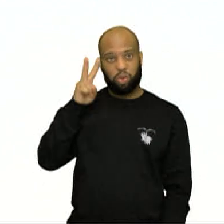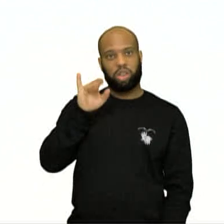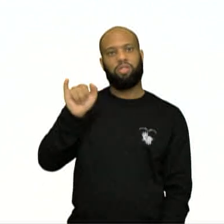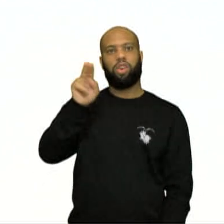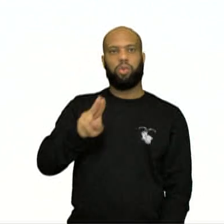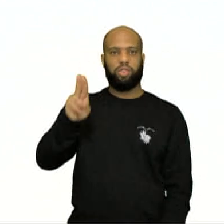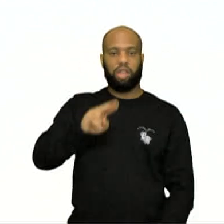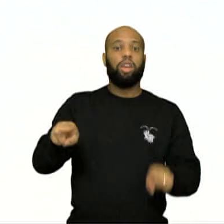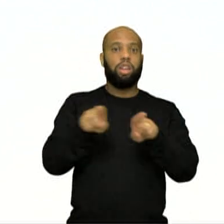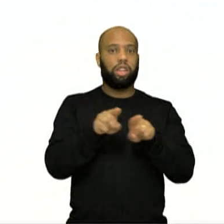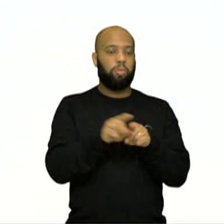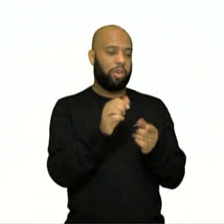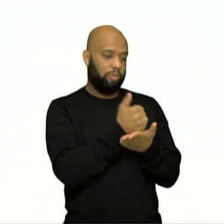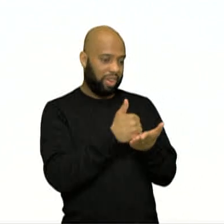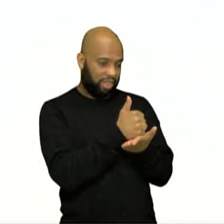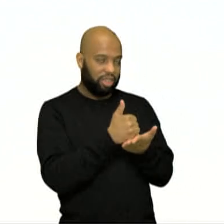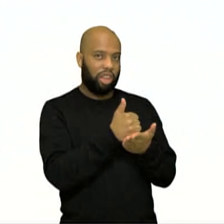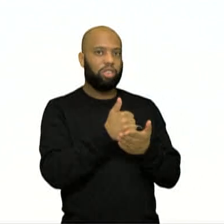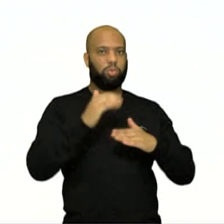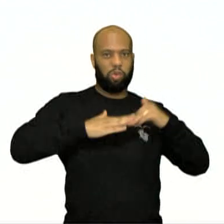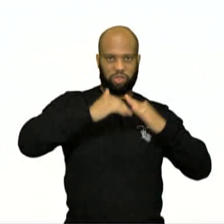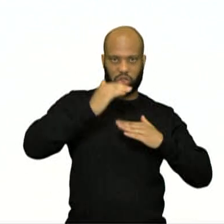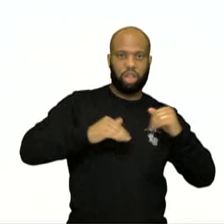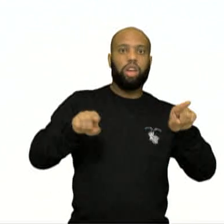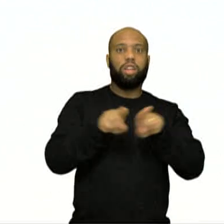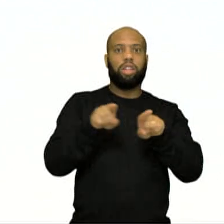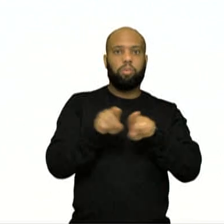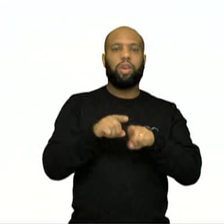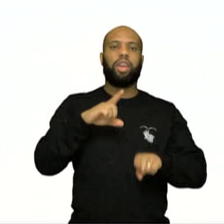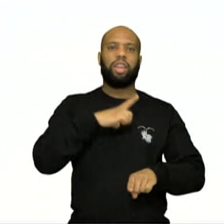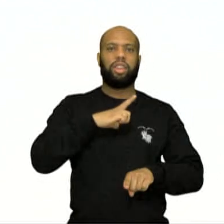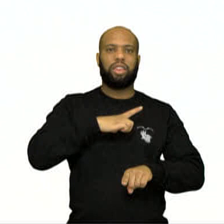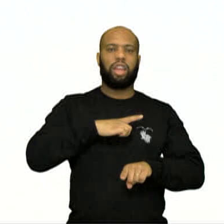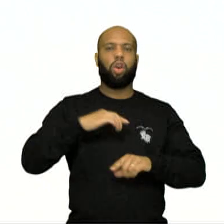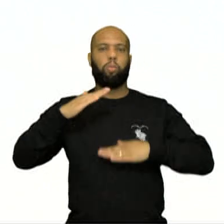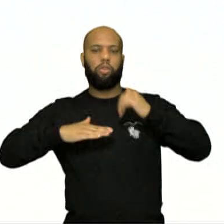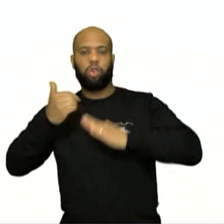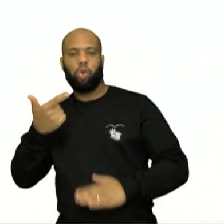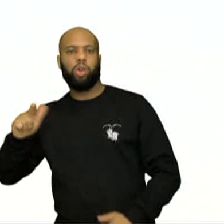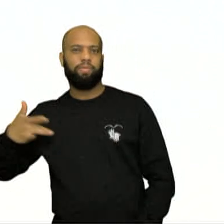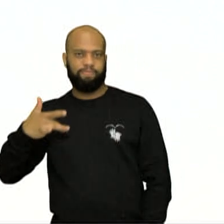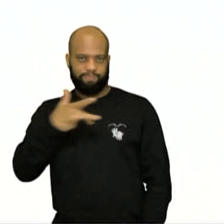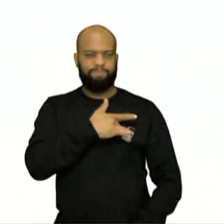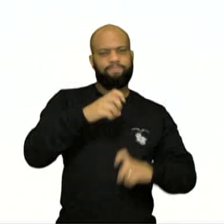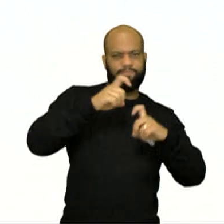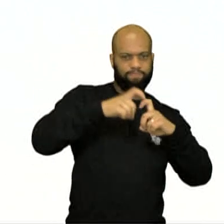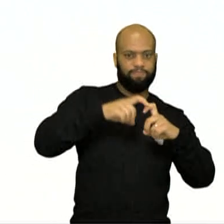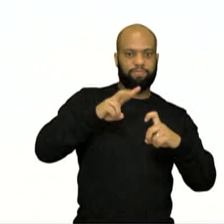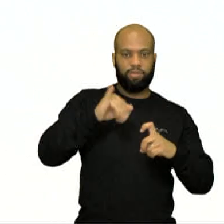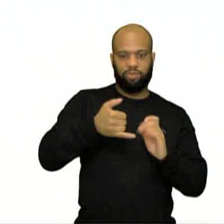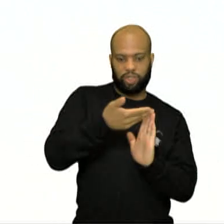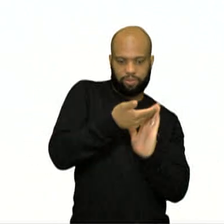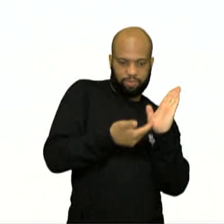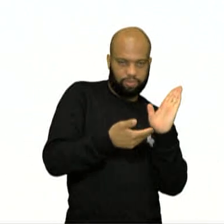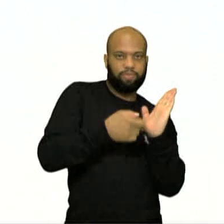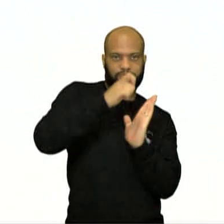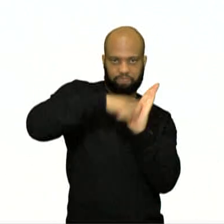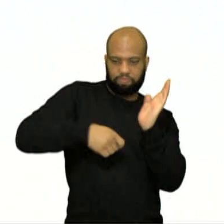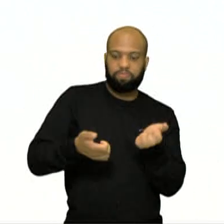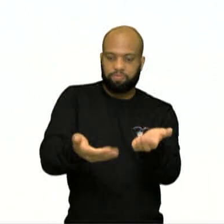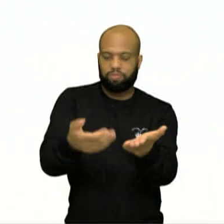dos farmacêuticos, dos médicos e de outros profissionais da saúde que vão fazer a prescrição desses